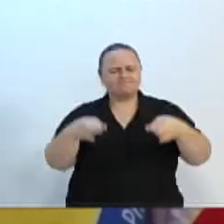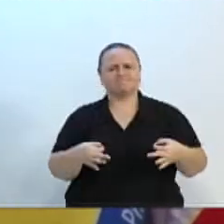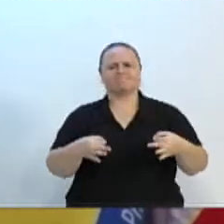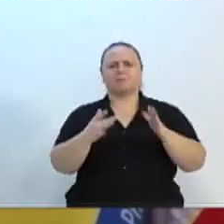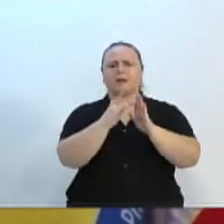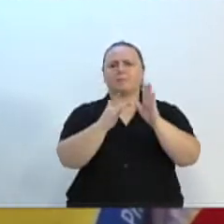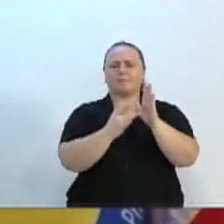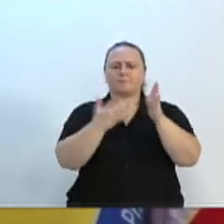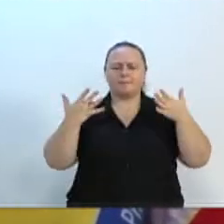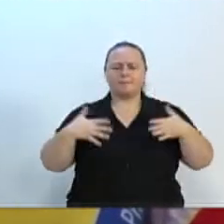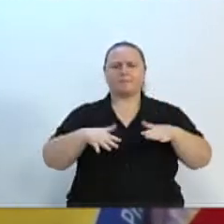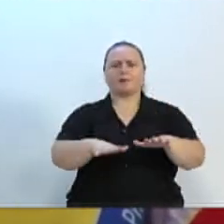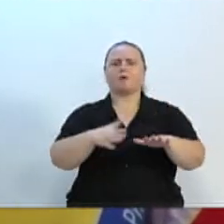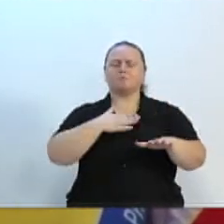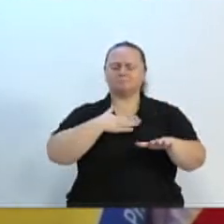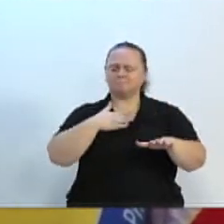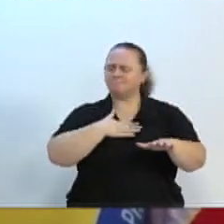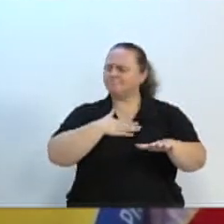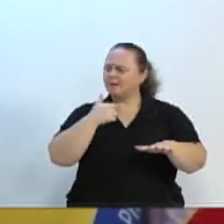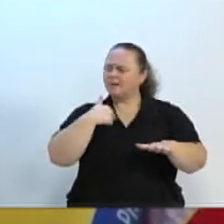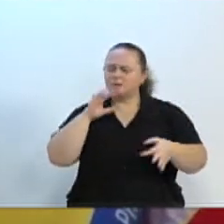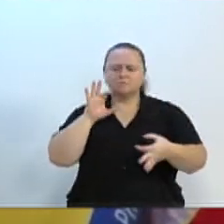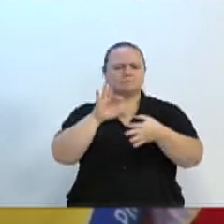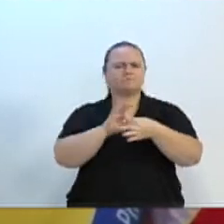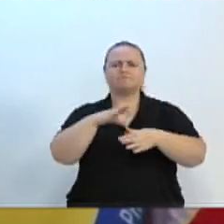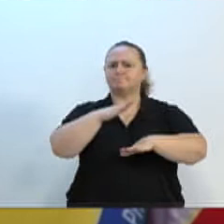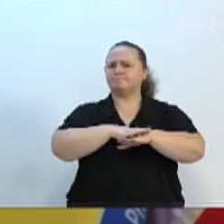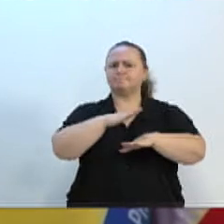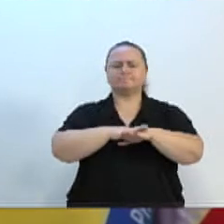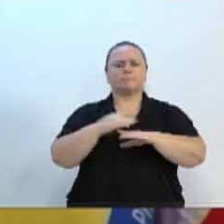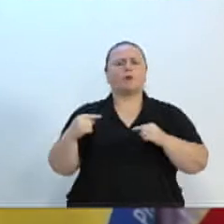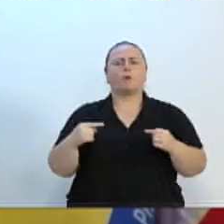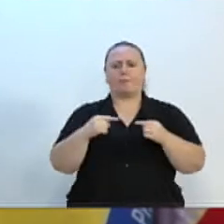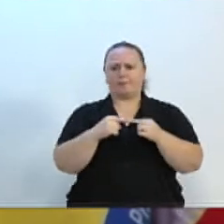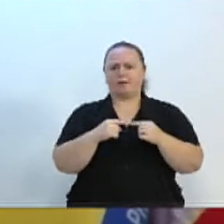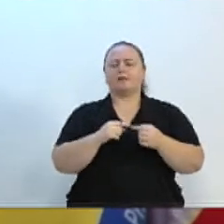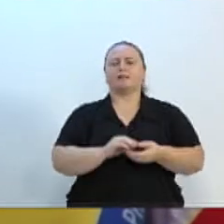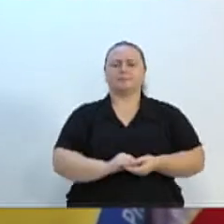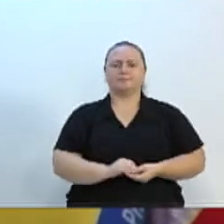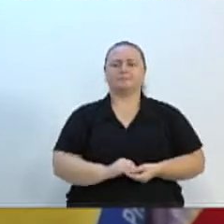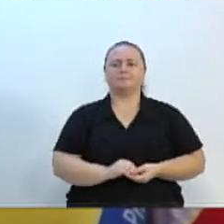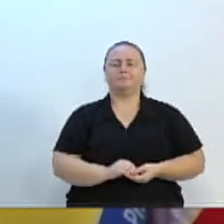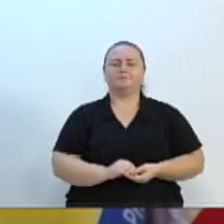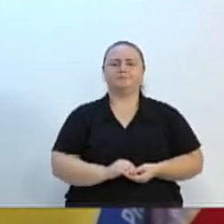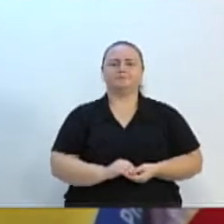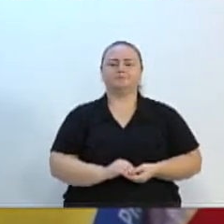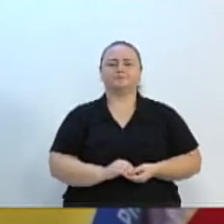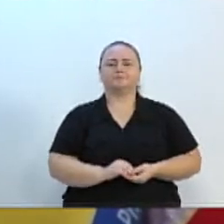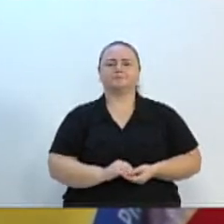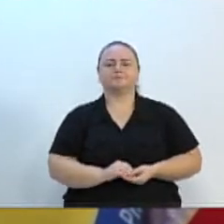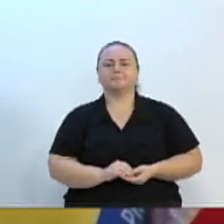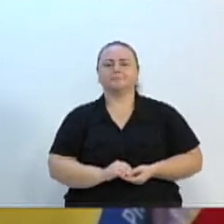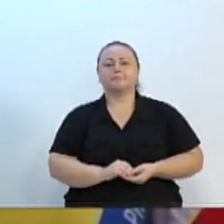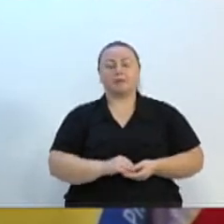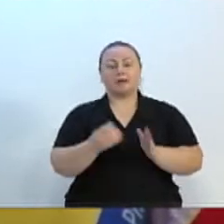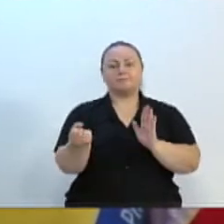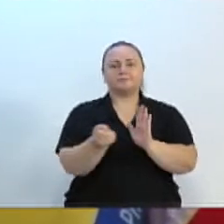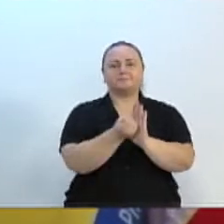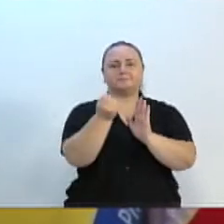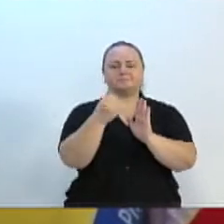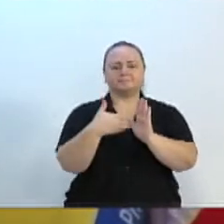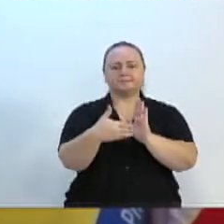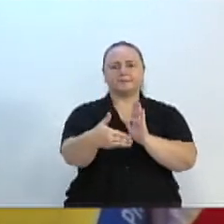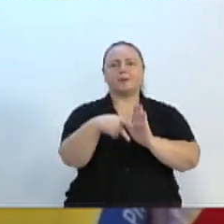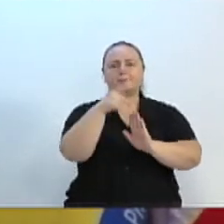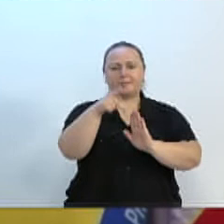da inclusão, que é uma pauta muito sensível também à nossa atuação parlamentar, um projeto que nós protocolamos aqui nessa casa, que